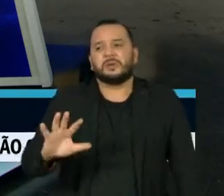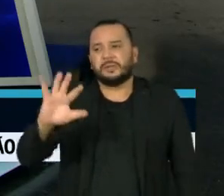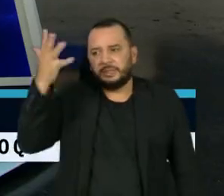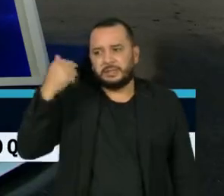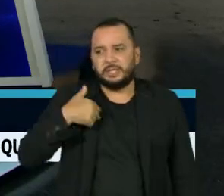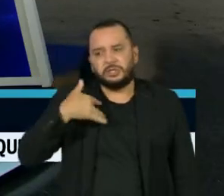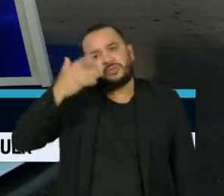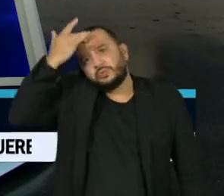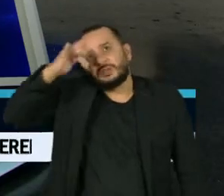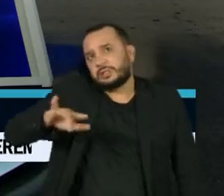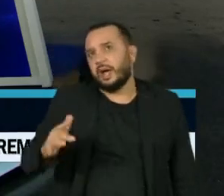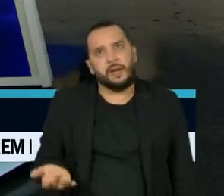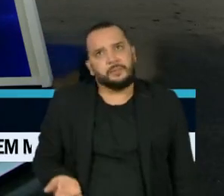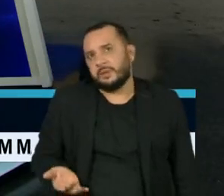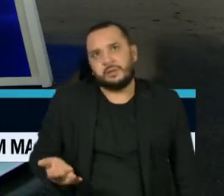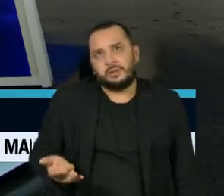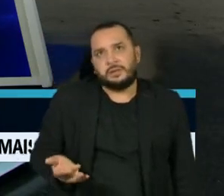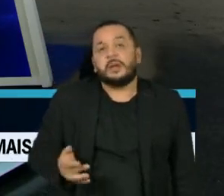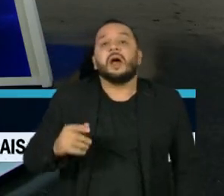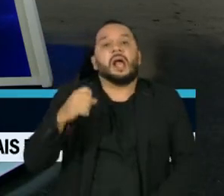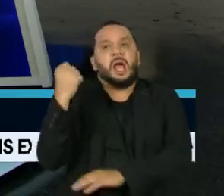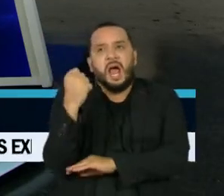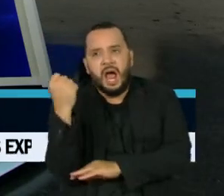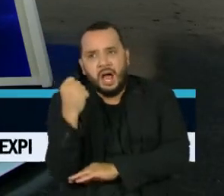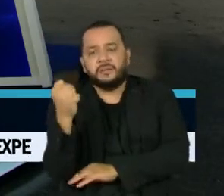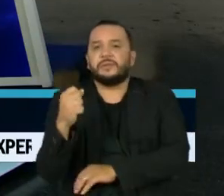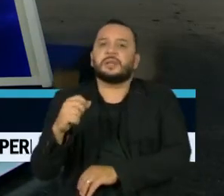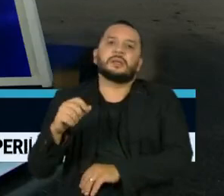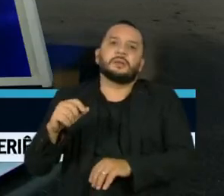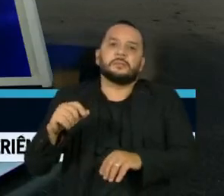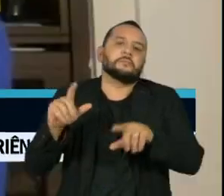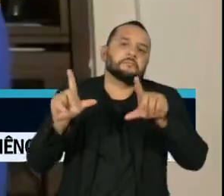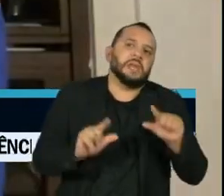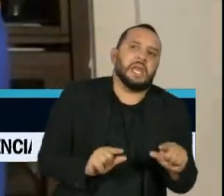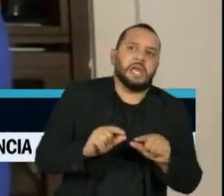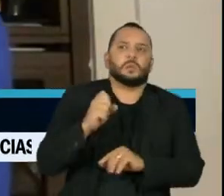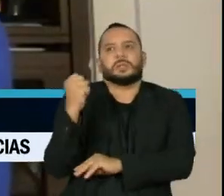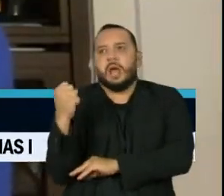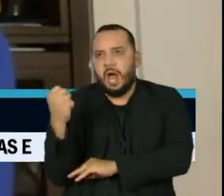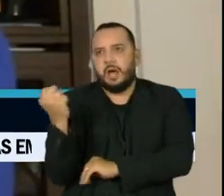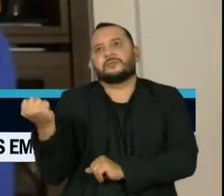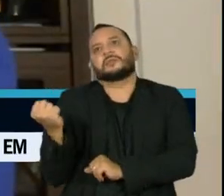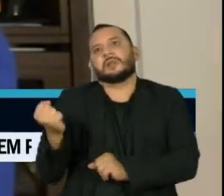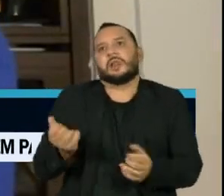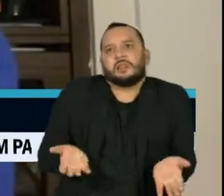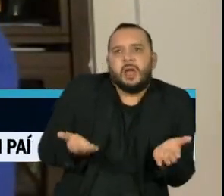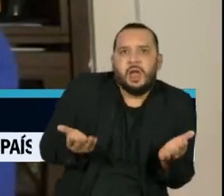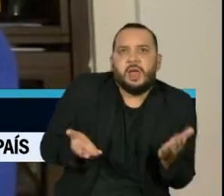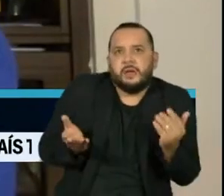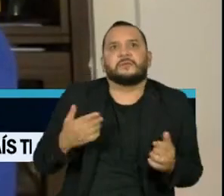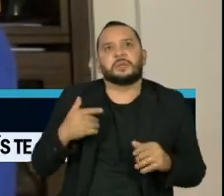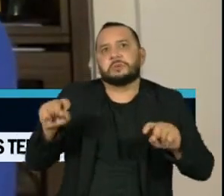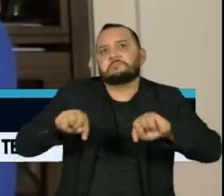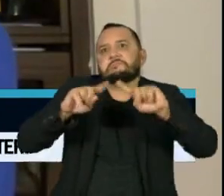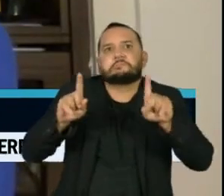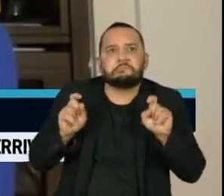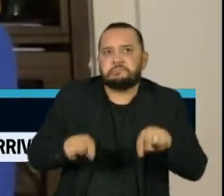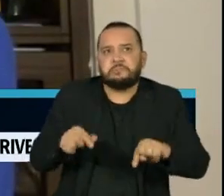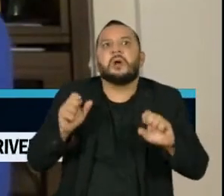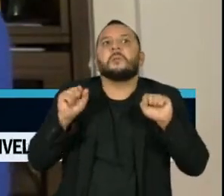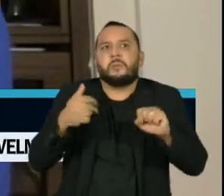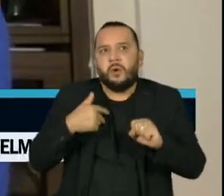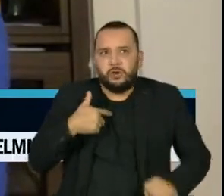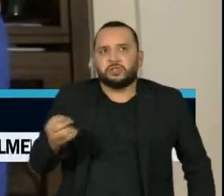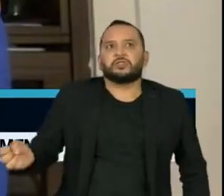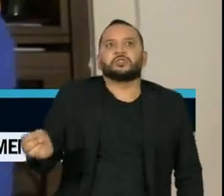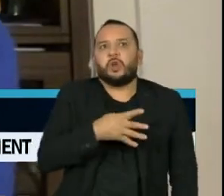sabe se ela vai ser mais grave, menos grave, mesma coisa, mas pode surgir uma nova variante que ganhe da